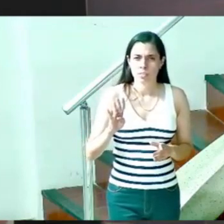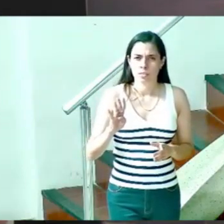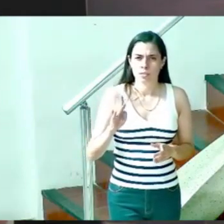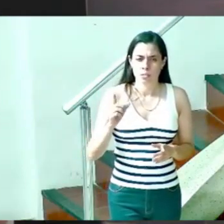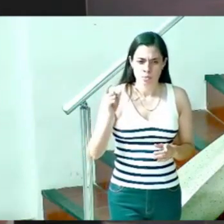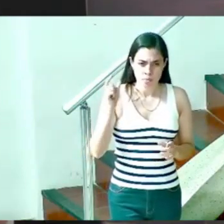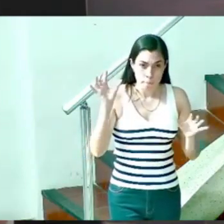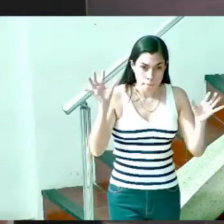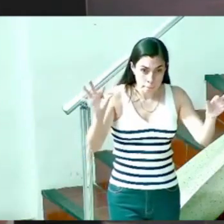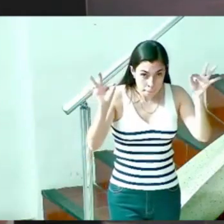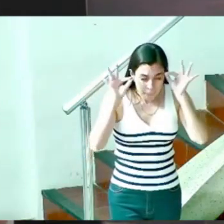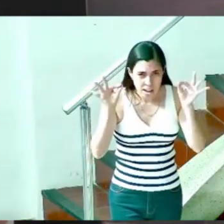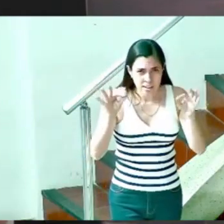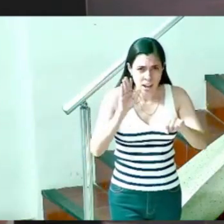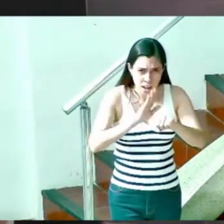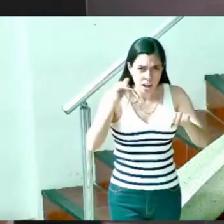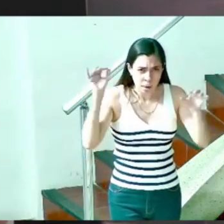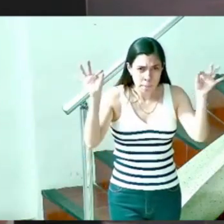retrocedam.